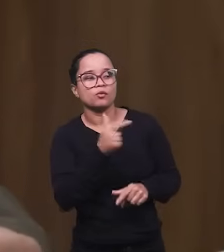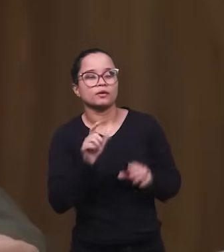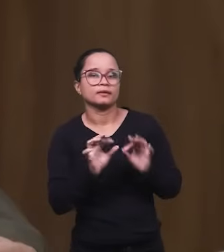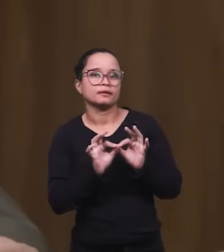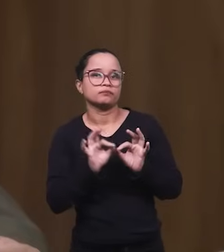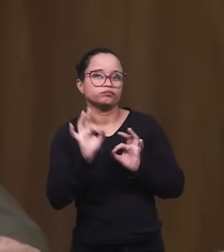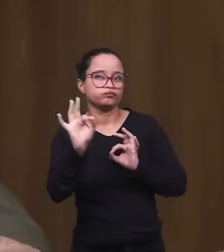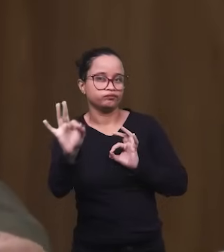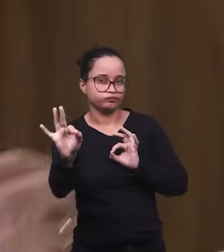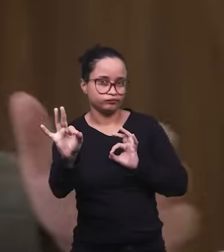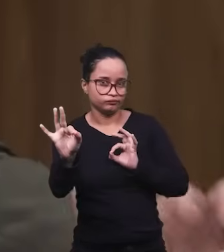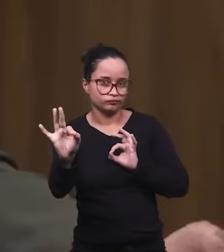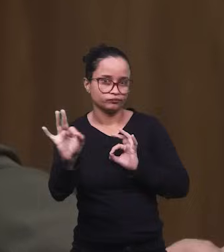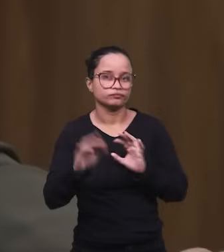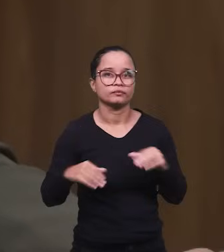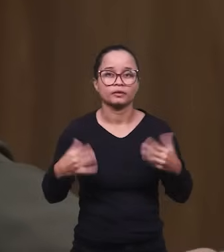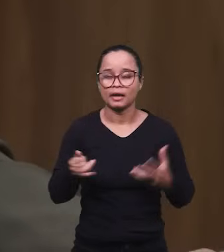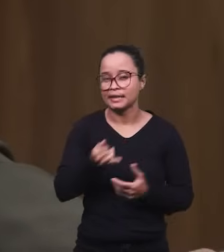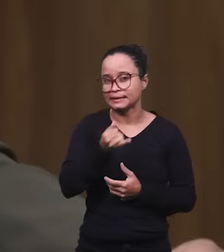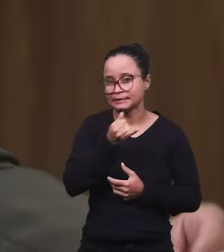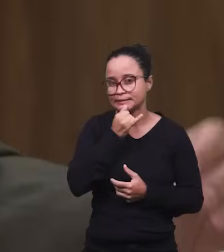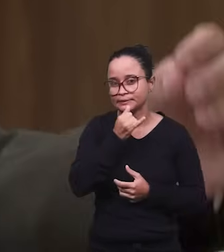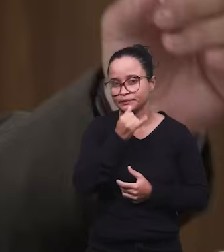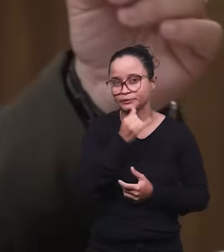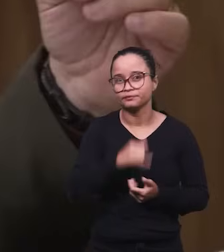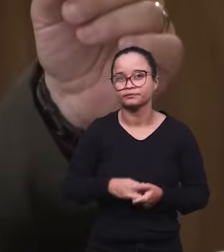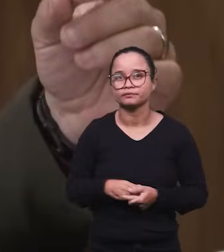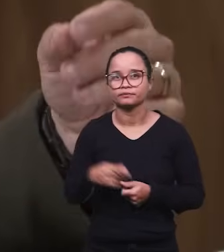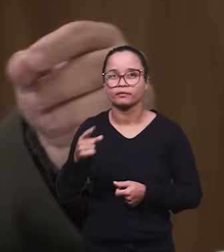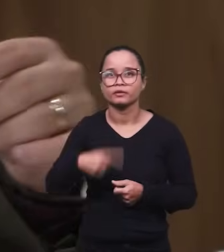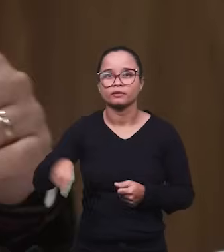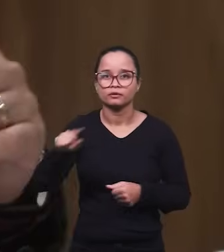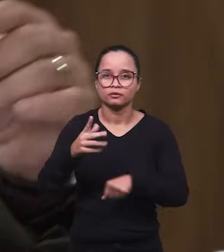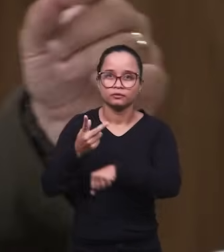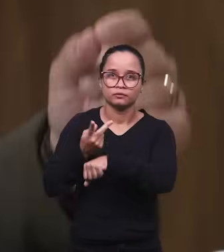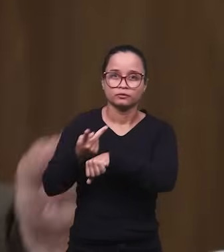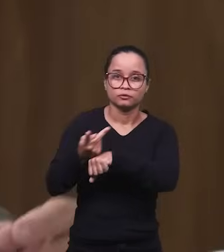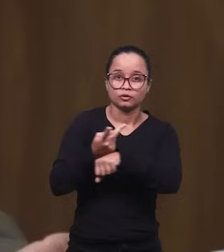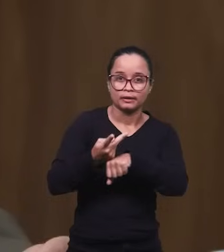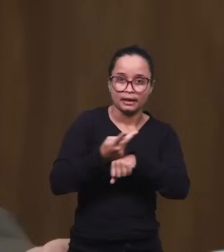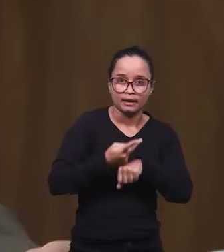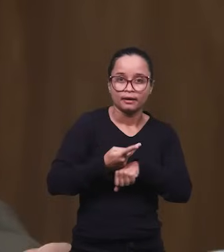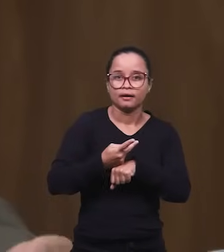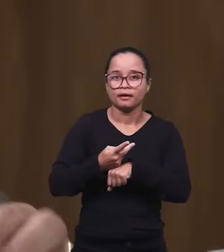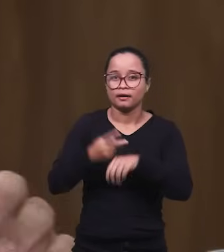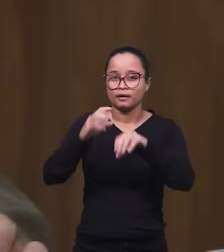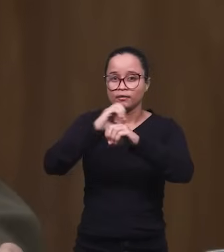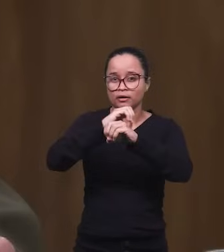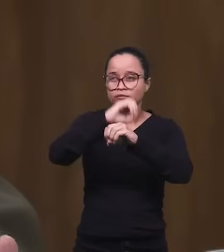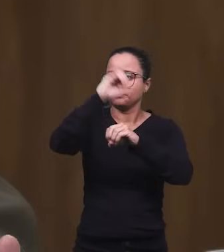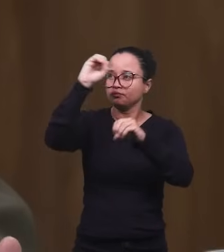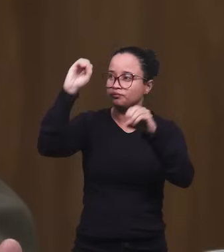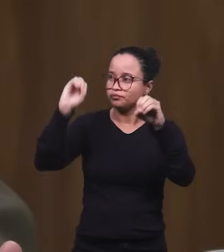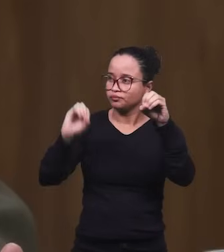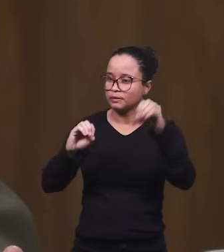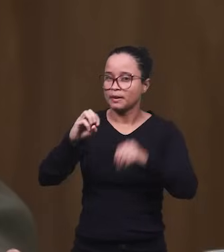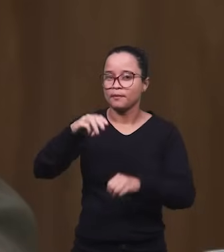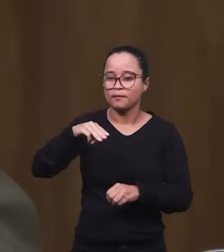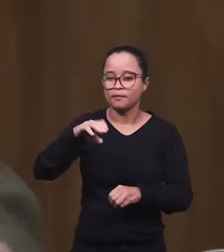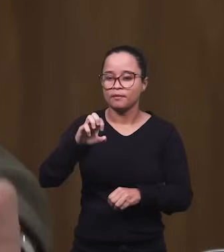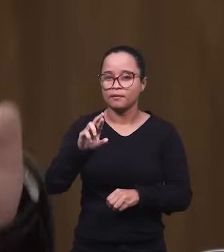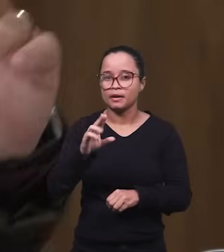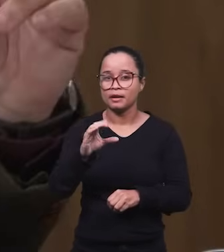mais longe. Um exemplo disso é quando a gente procurava a órbita de Mercúrio pelas equações de